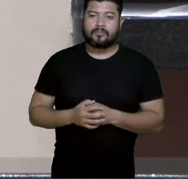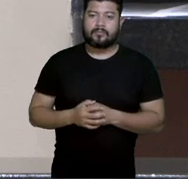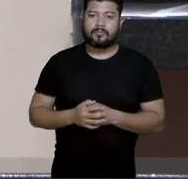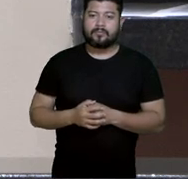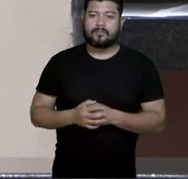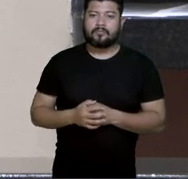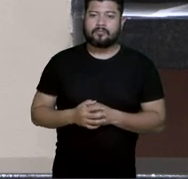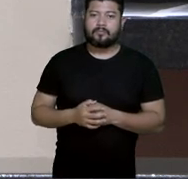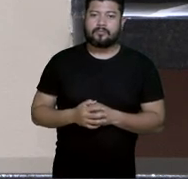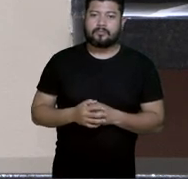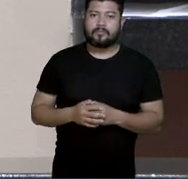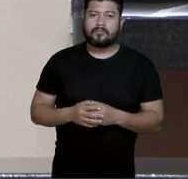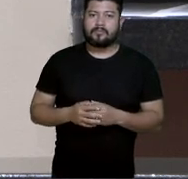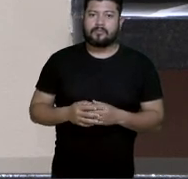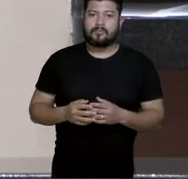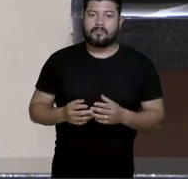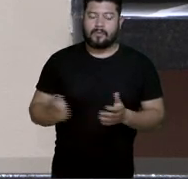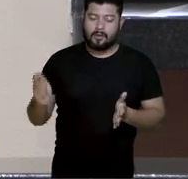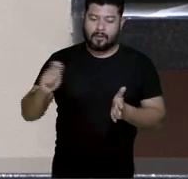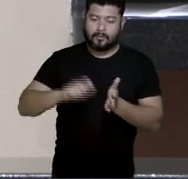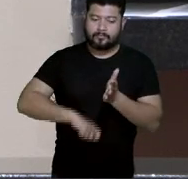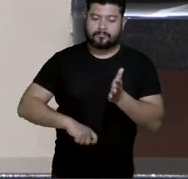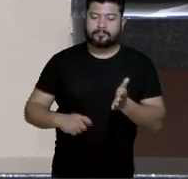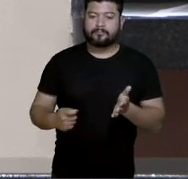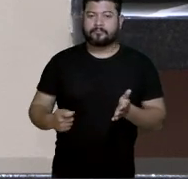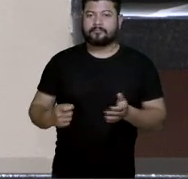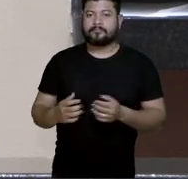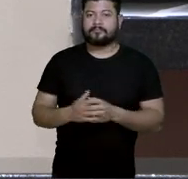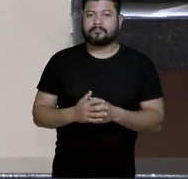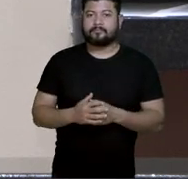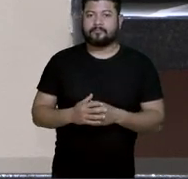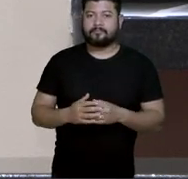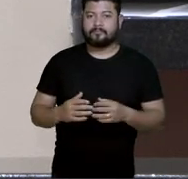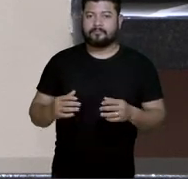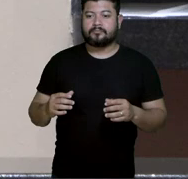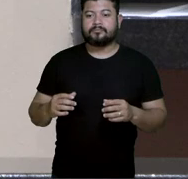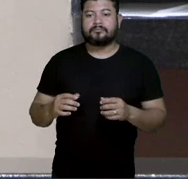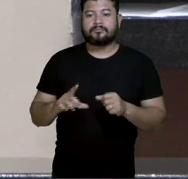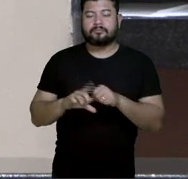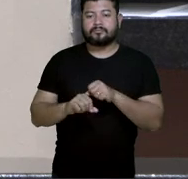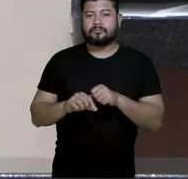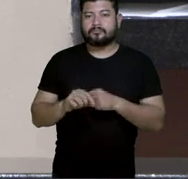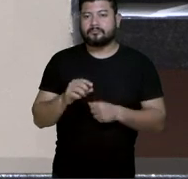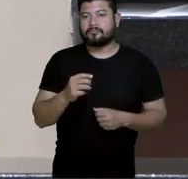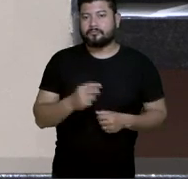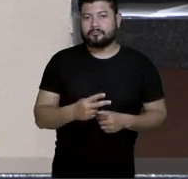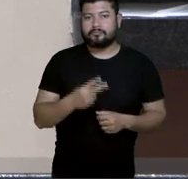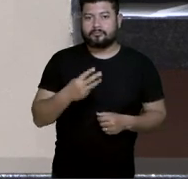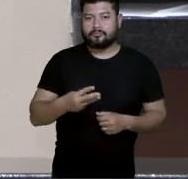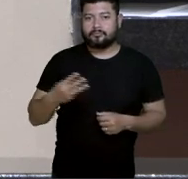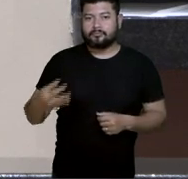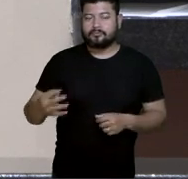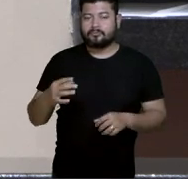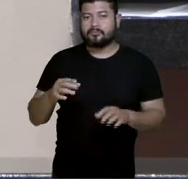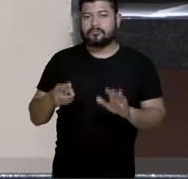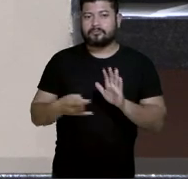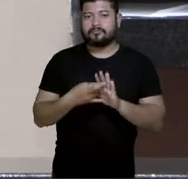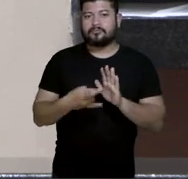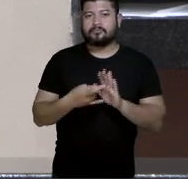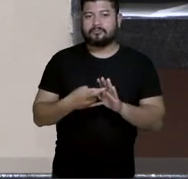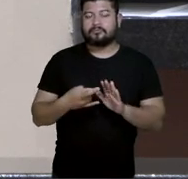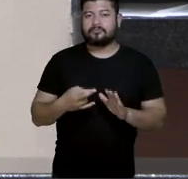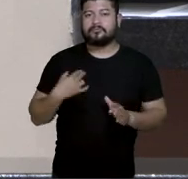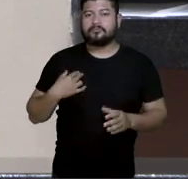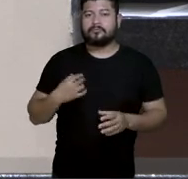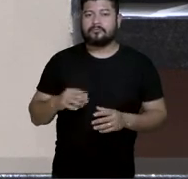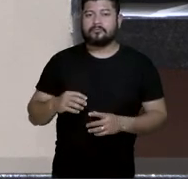Os parlamentares que se subscrevem com amparo no artigo 234 do Regimento Interno requerem o destaque de votação